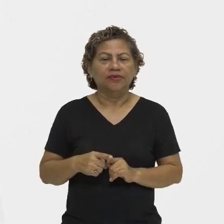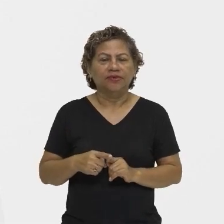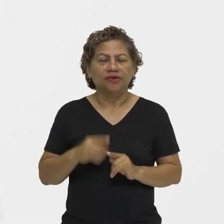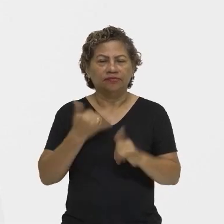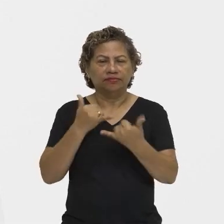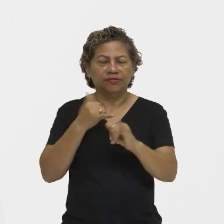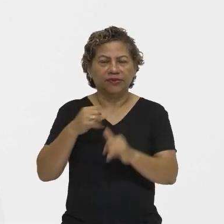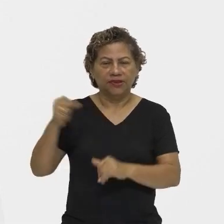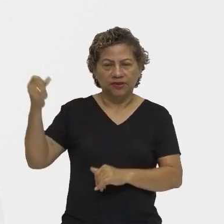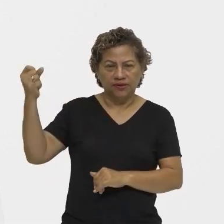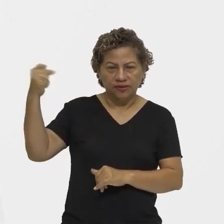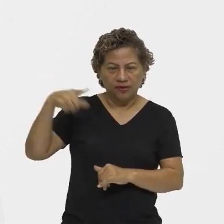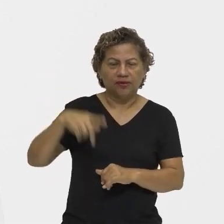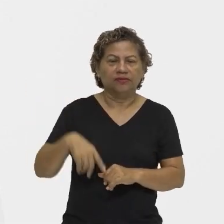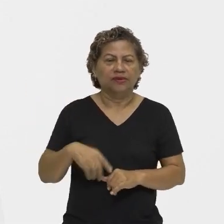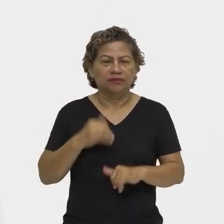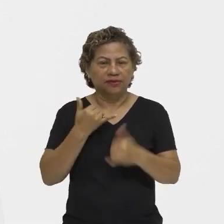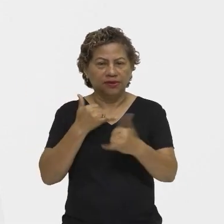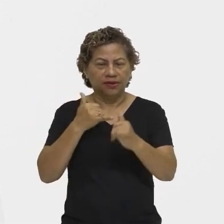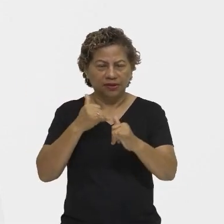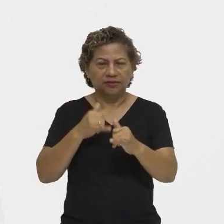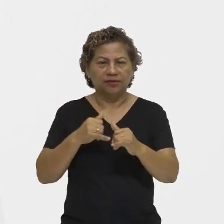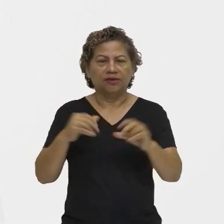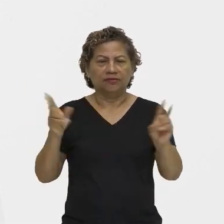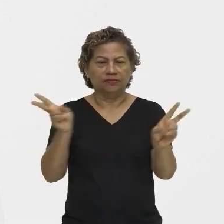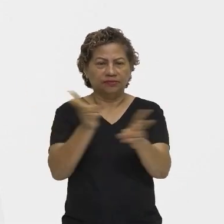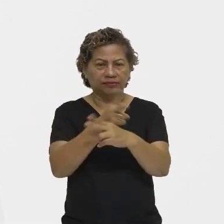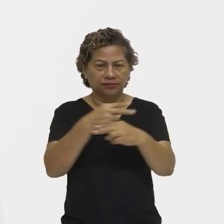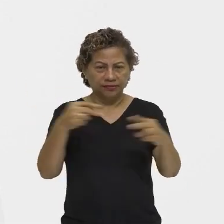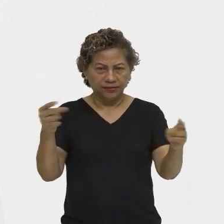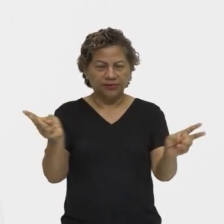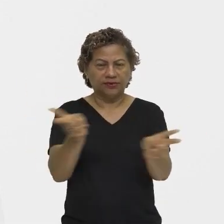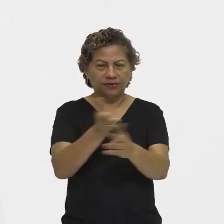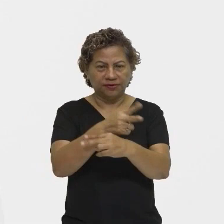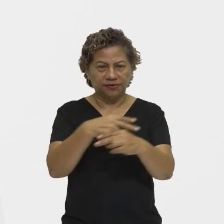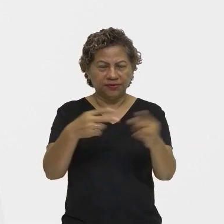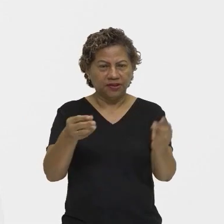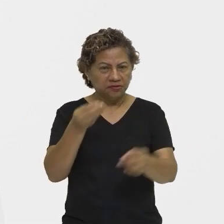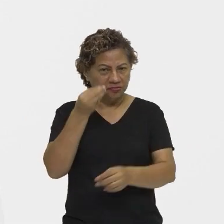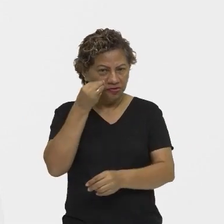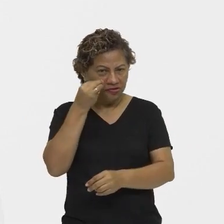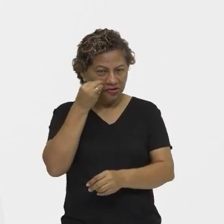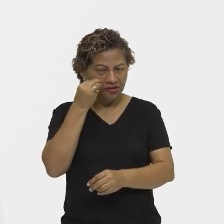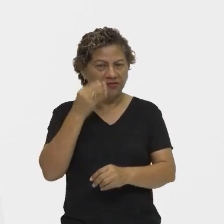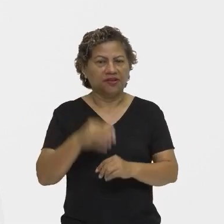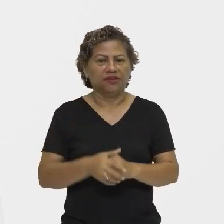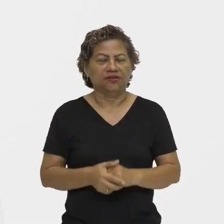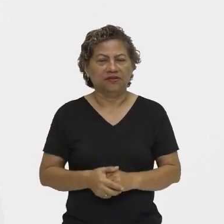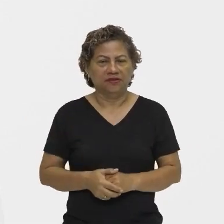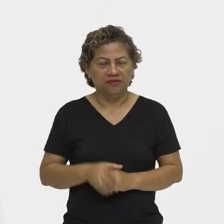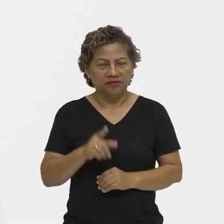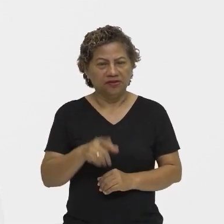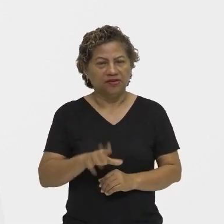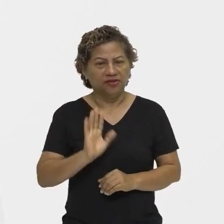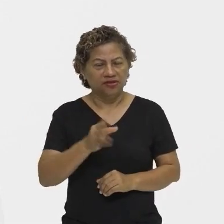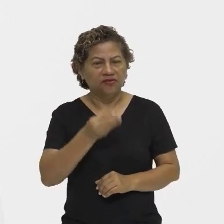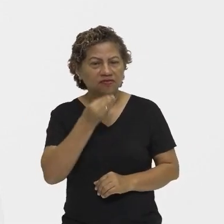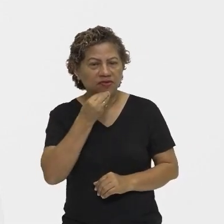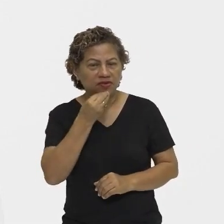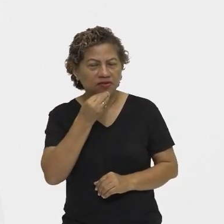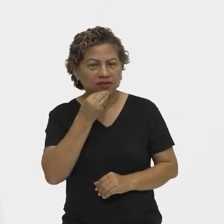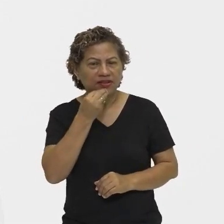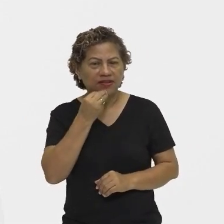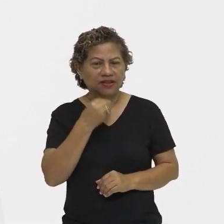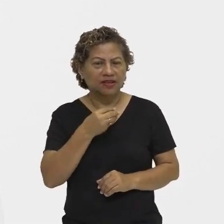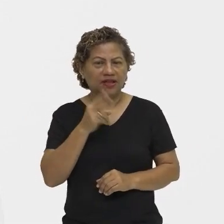a energia eólica, olha só lá o catavento, né, enorme, né? Quem já teve a oportunidade de passar